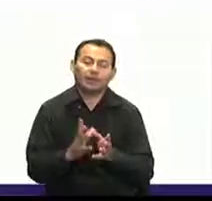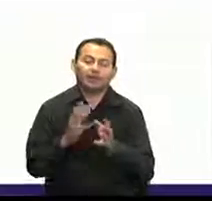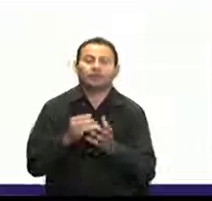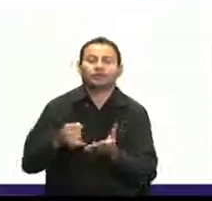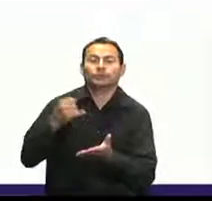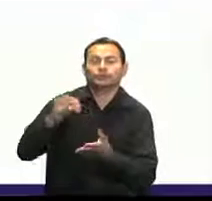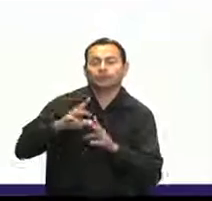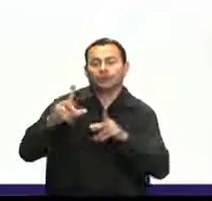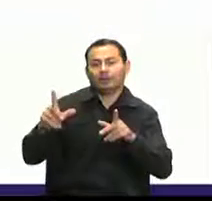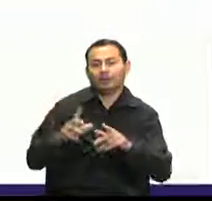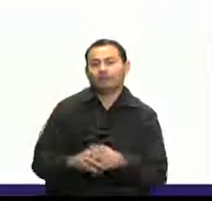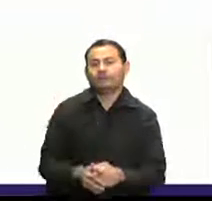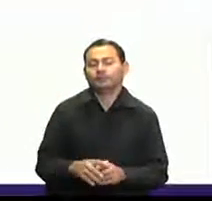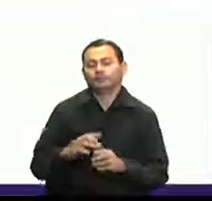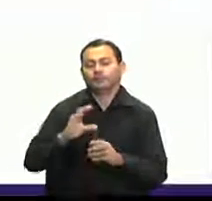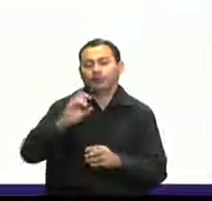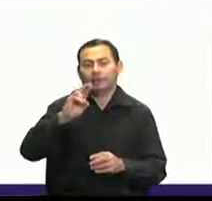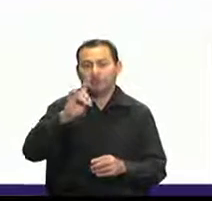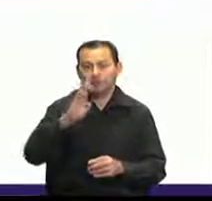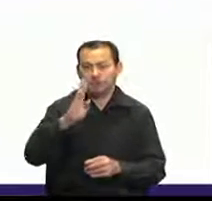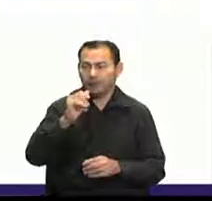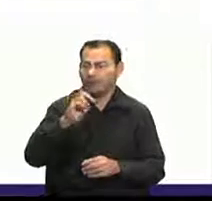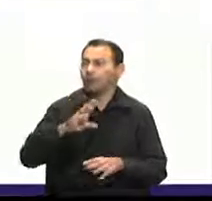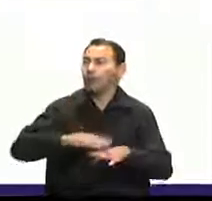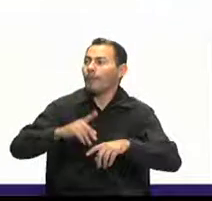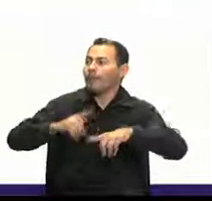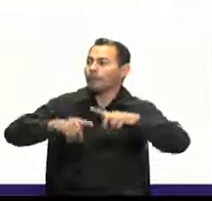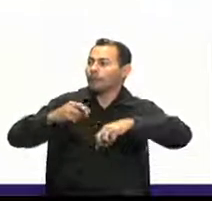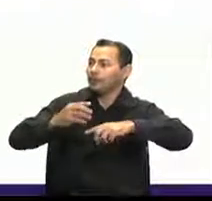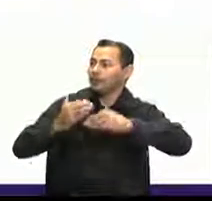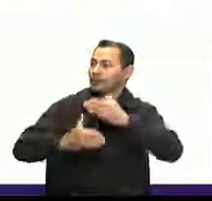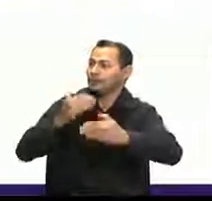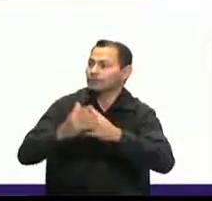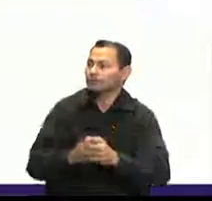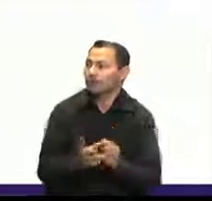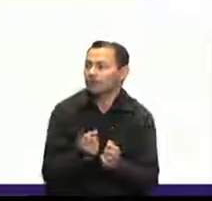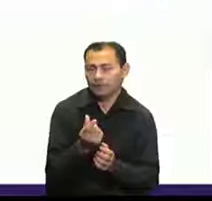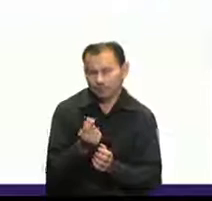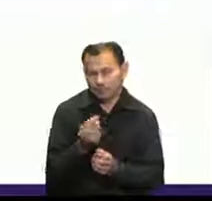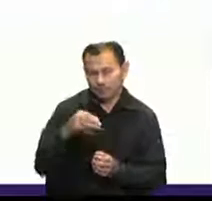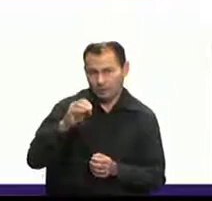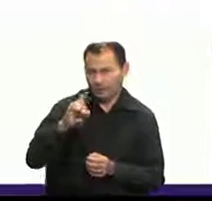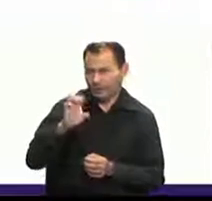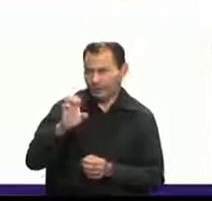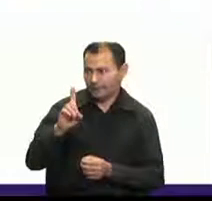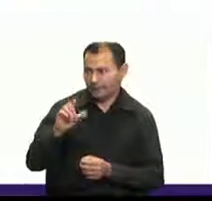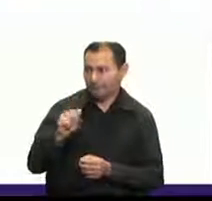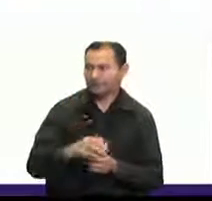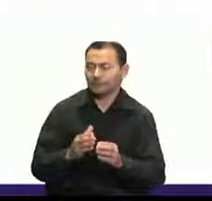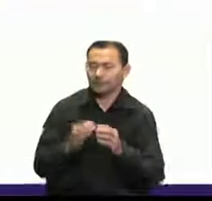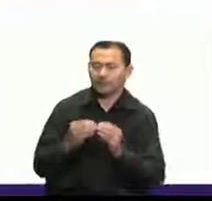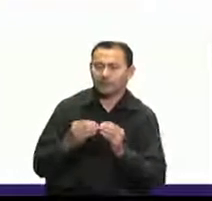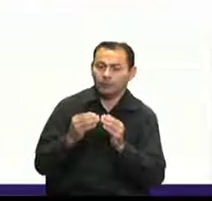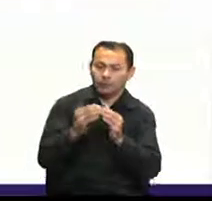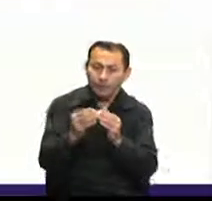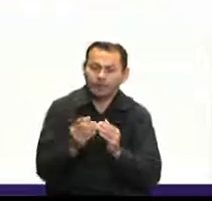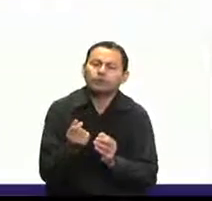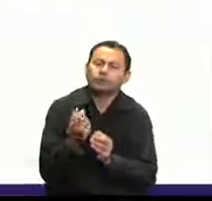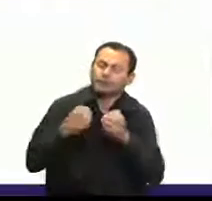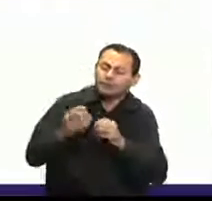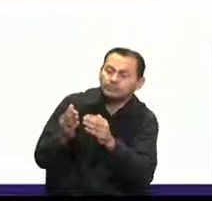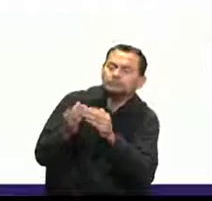juros a diferença spread bancário qualquer mercadoria nesse processo a moeda empreste dinheiro pego dinheiro emprestado